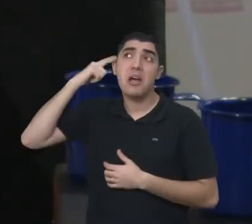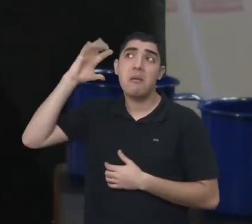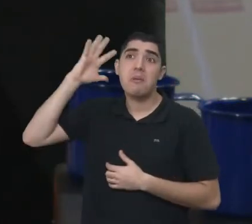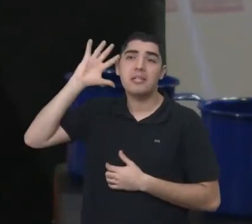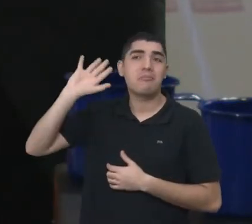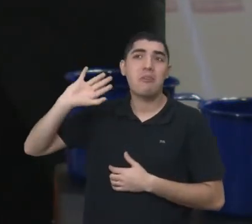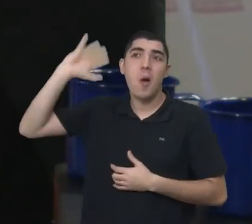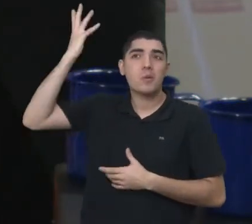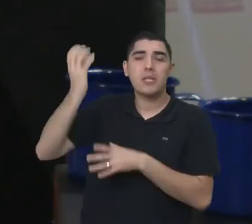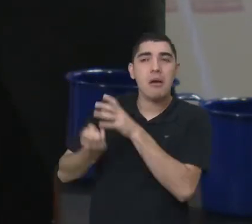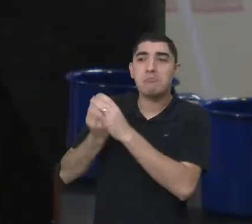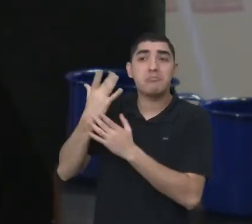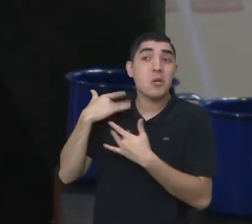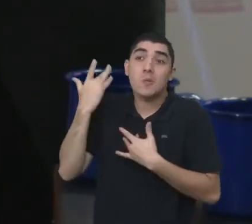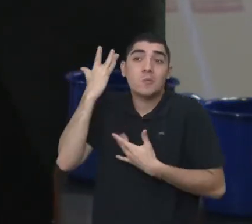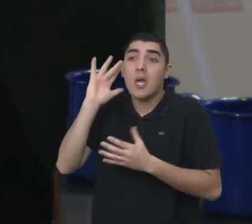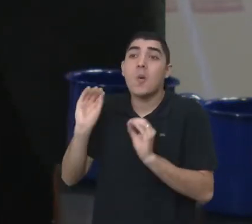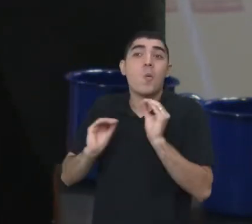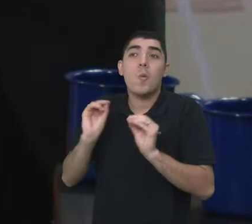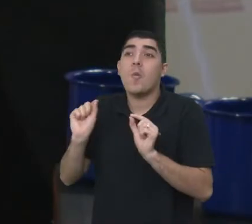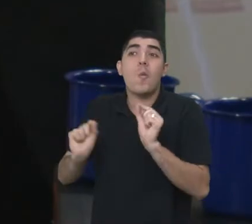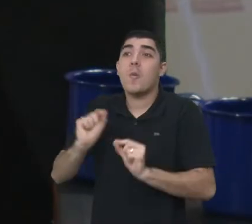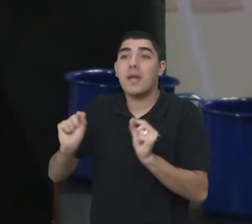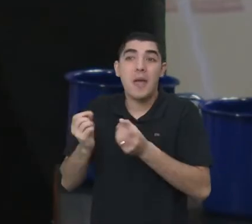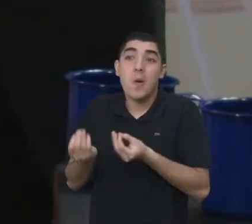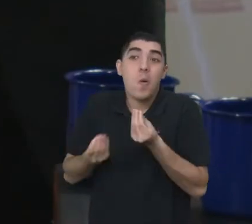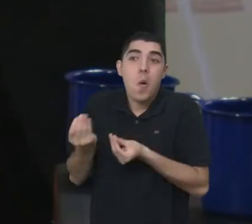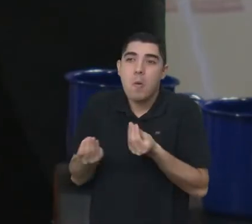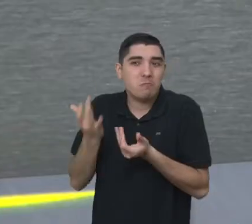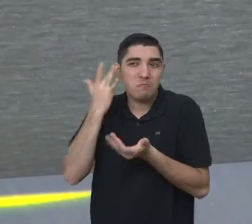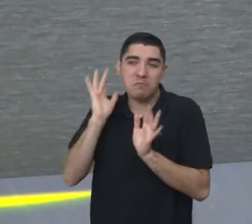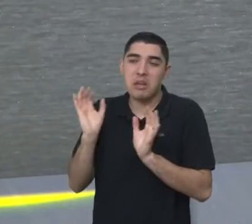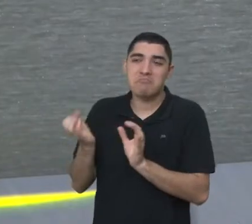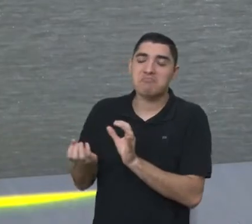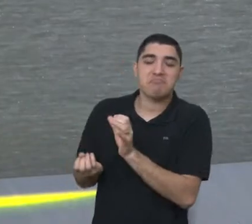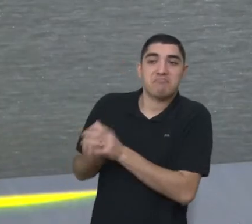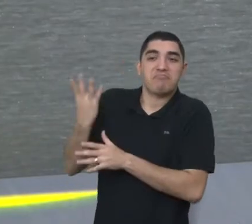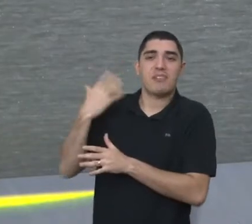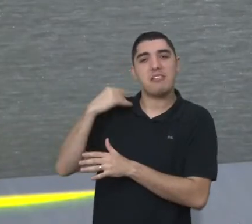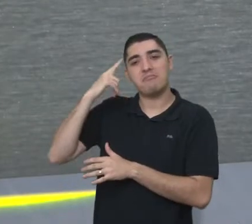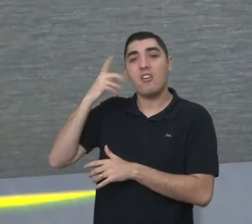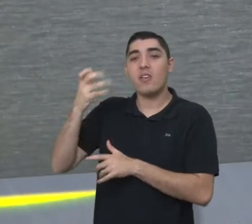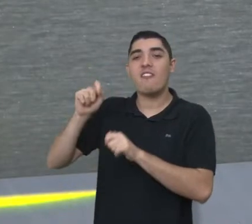não sei, de uma maneira veio na minha cabeça, eu quero o camaleão